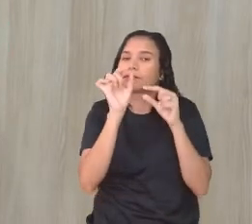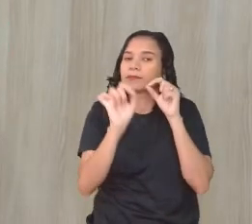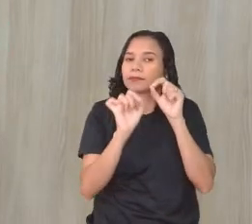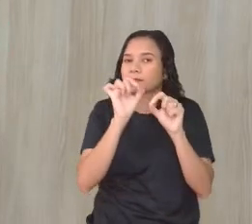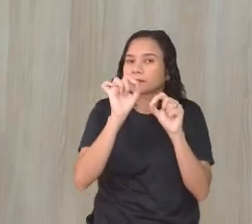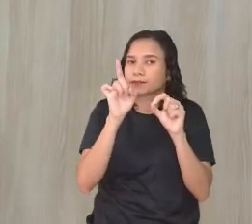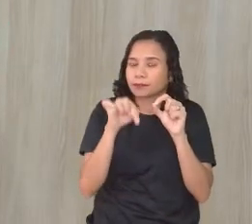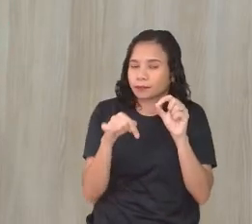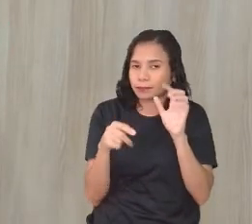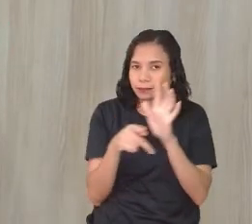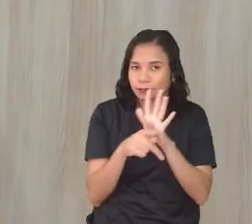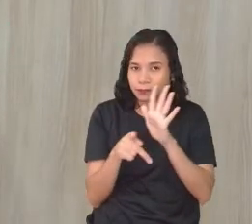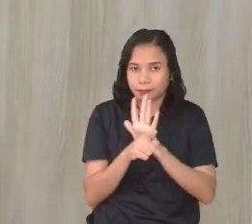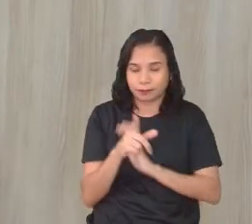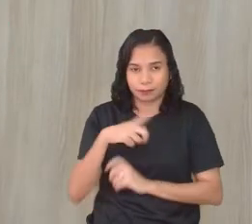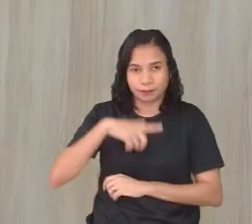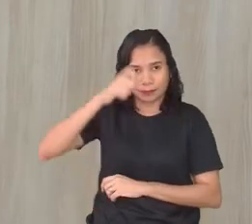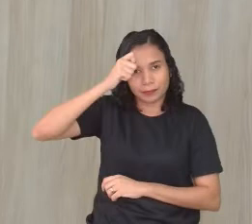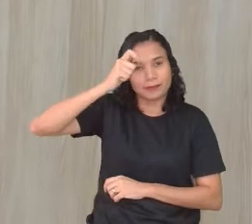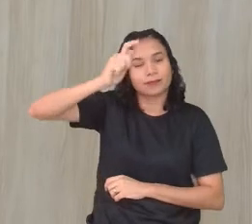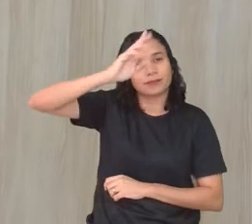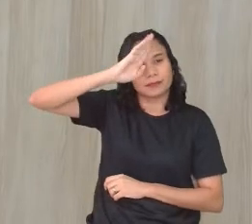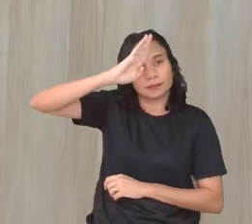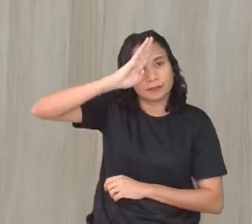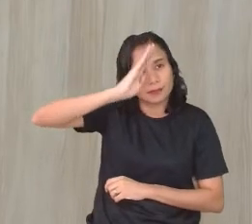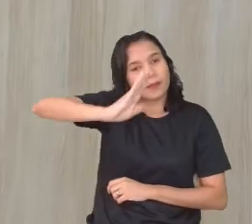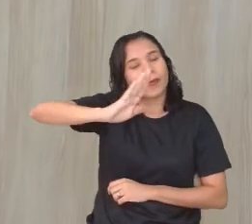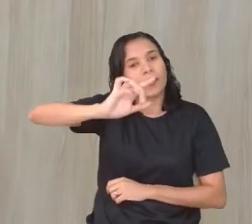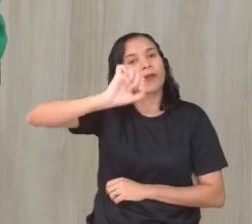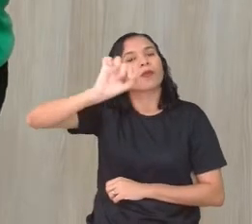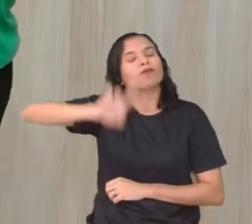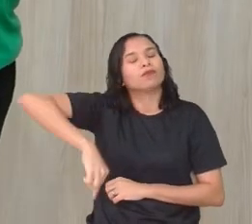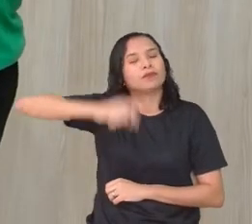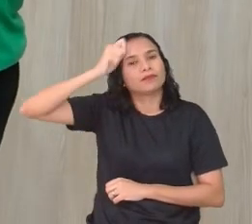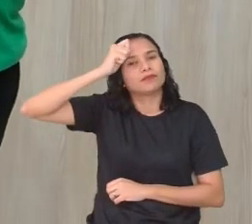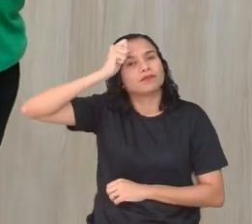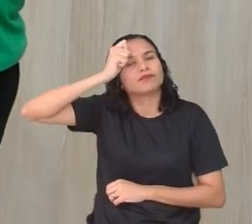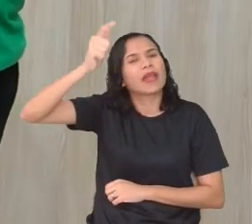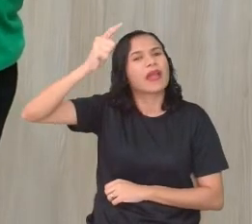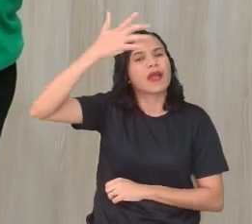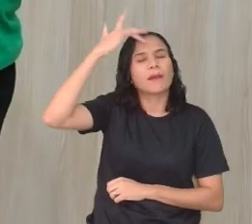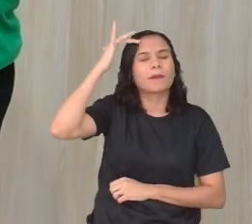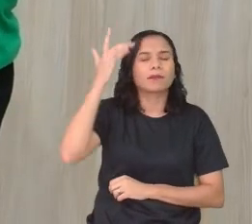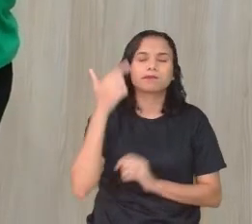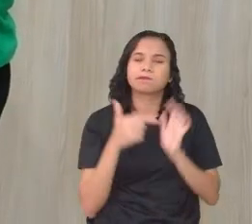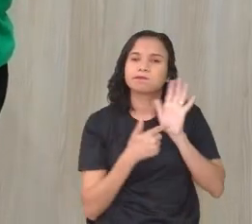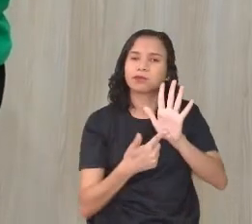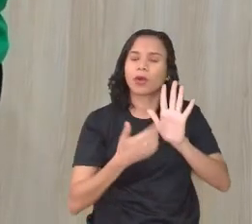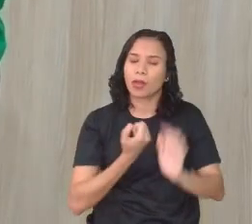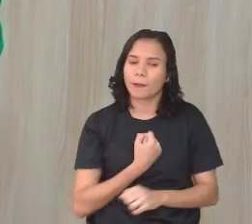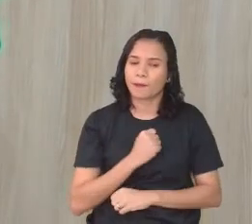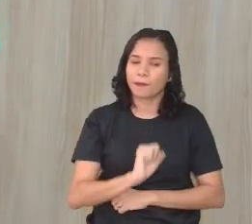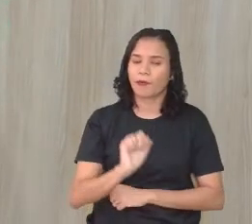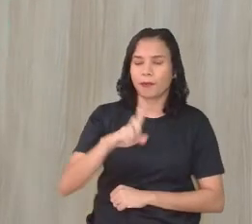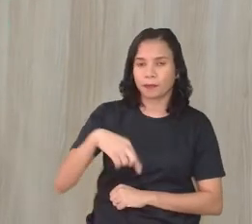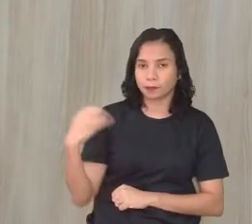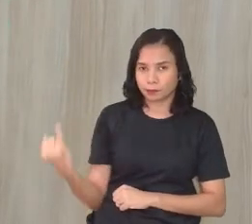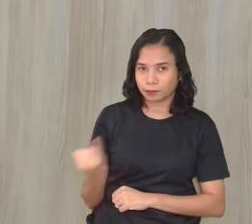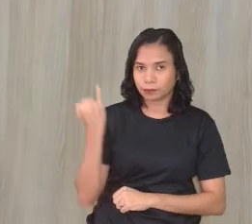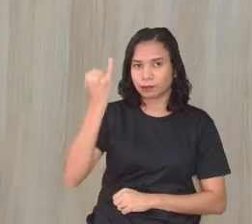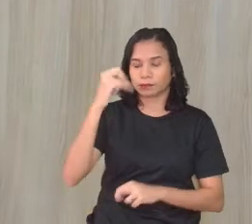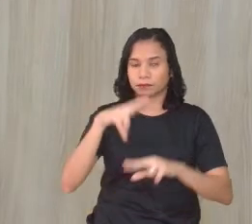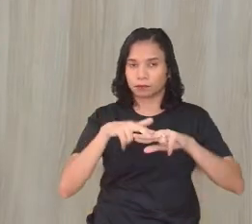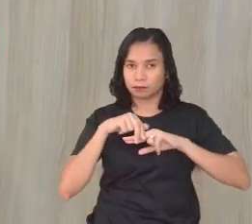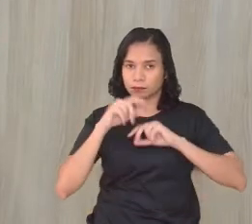é, a ideia principal, qual é a tese que essa pessoa defende. E isso é importante.